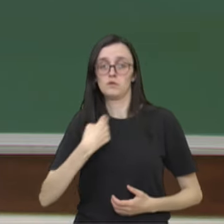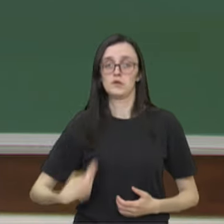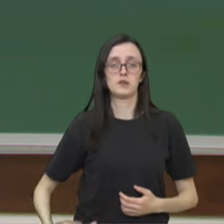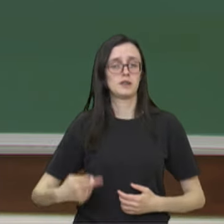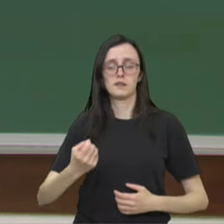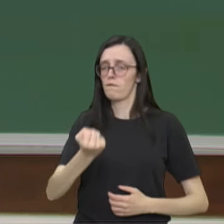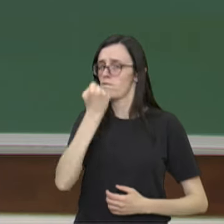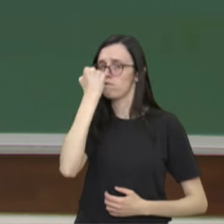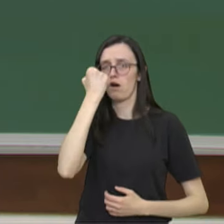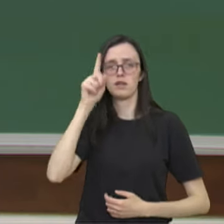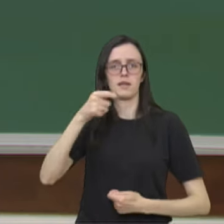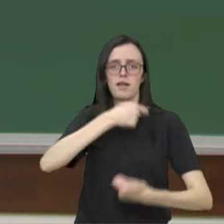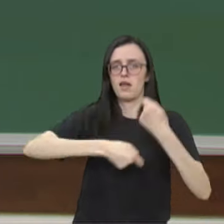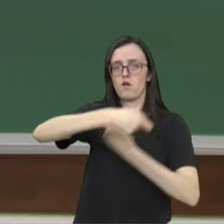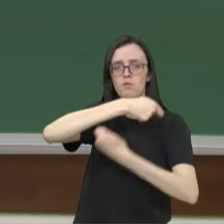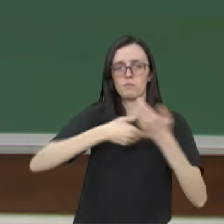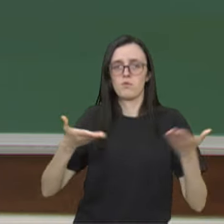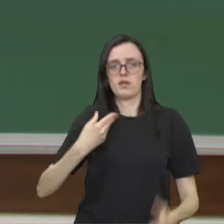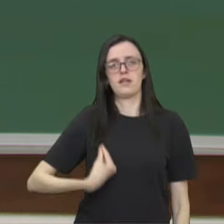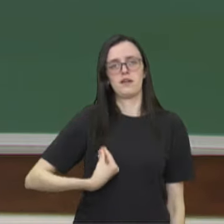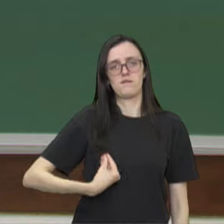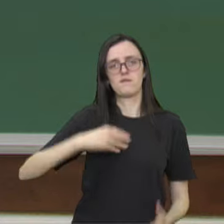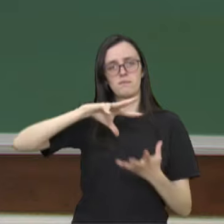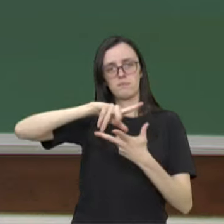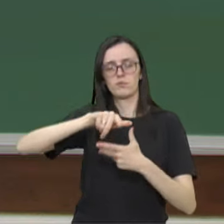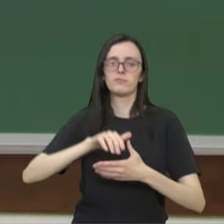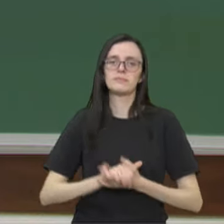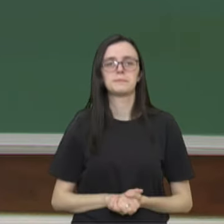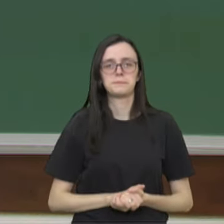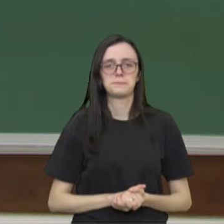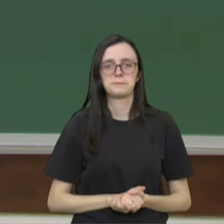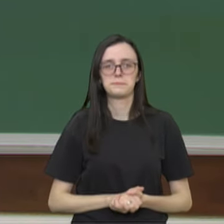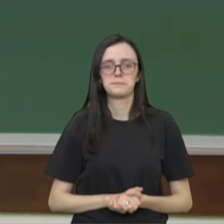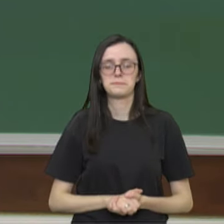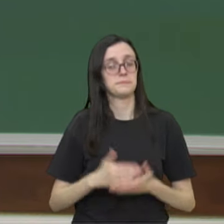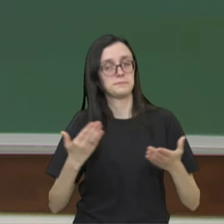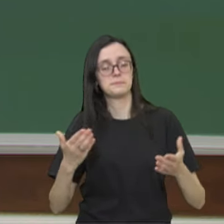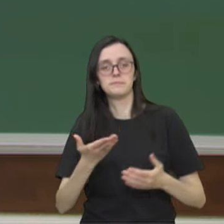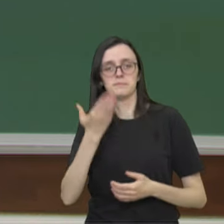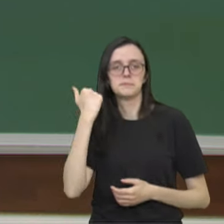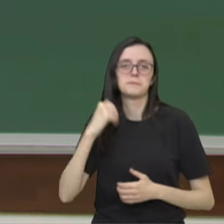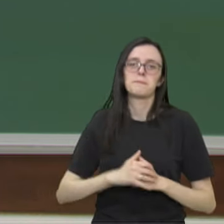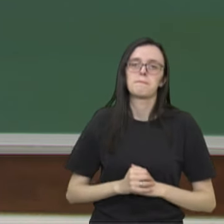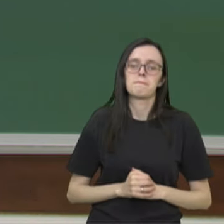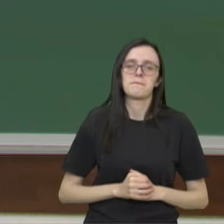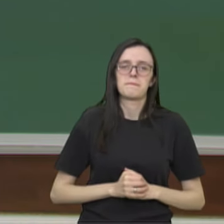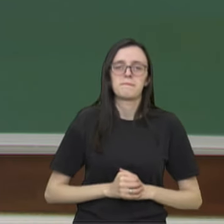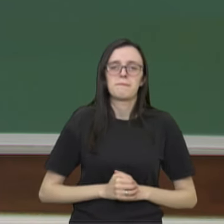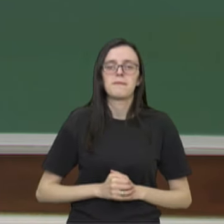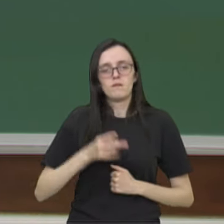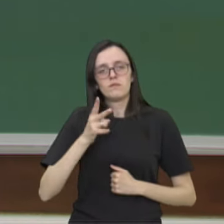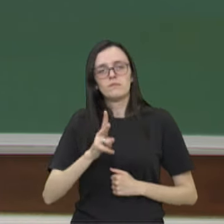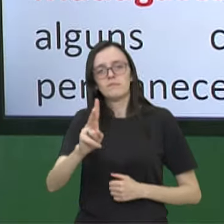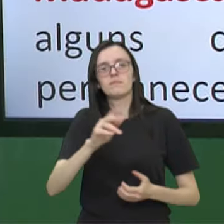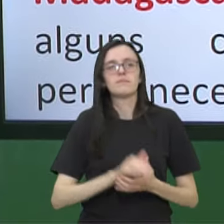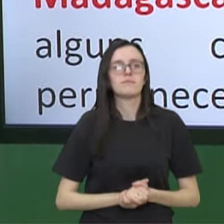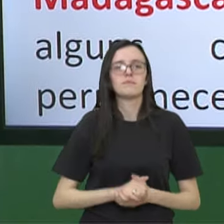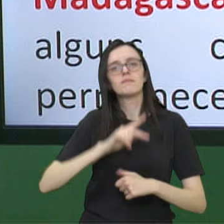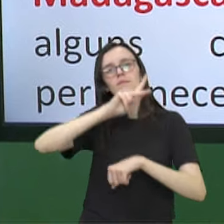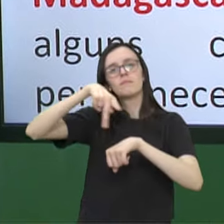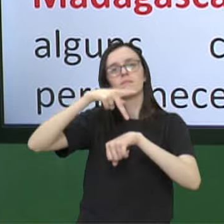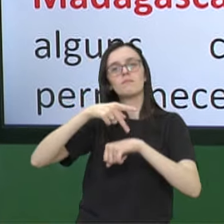potências econômicas no atual conjuntura, tá ok? Então, vamos lá. Para frente. Países